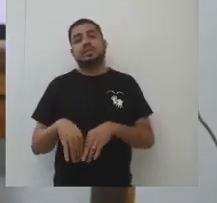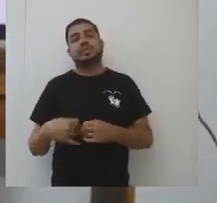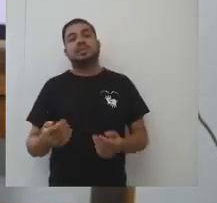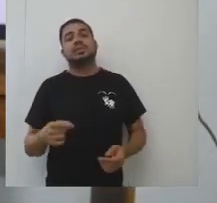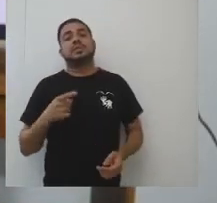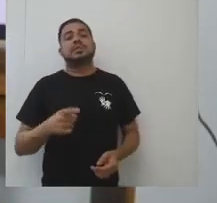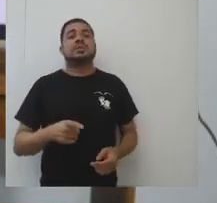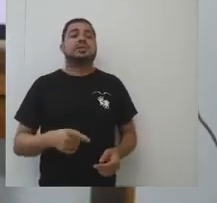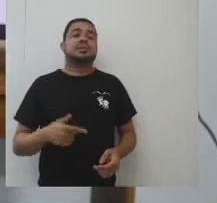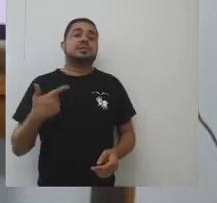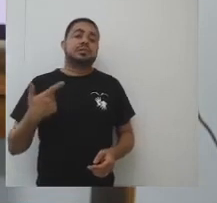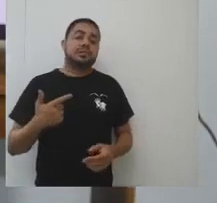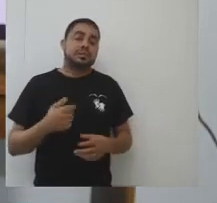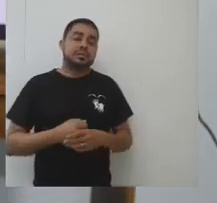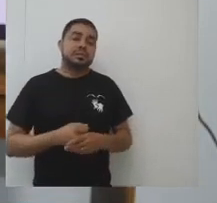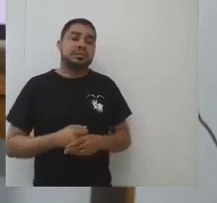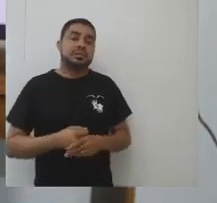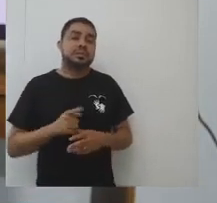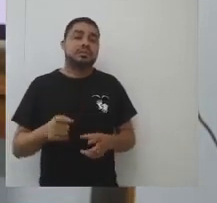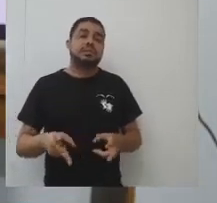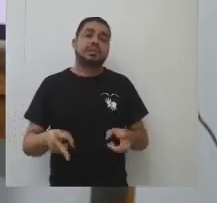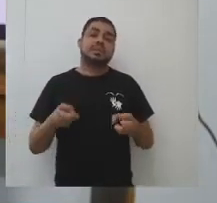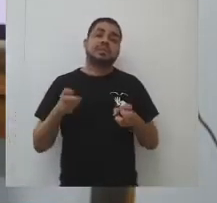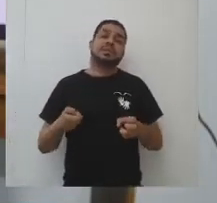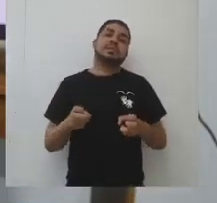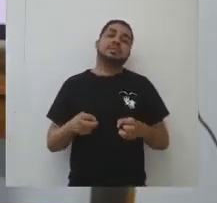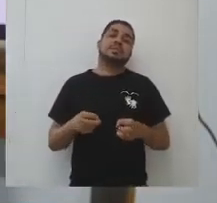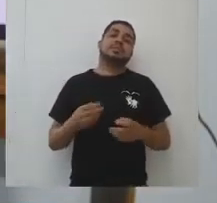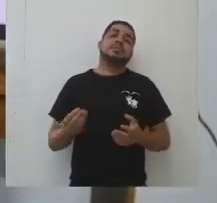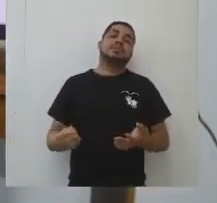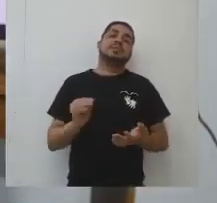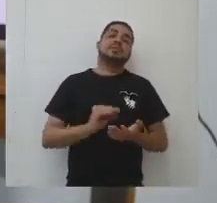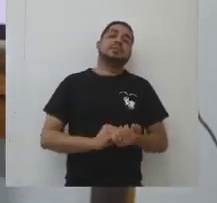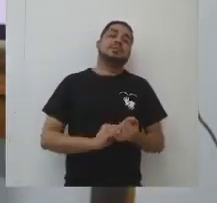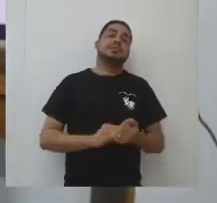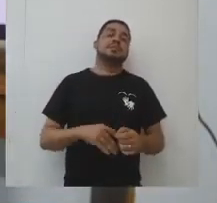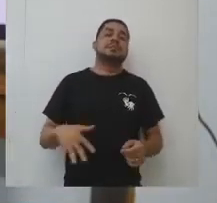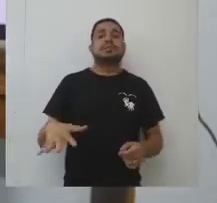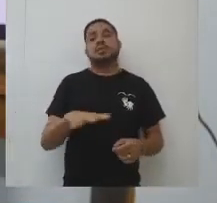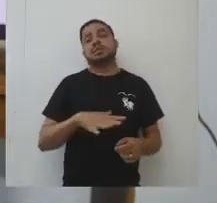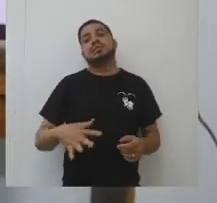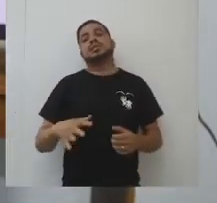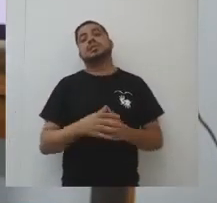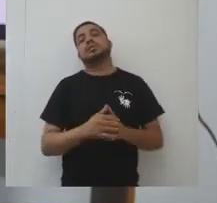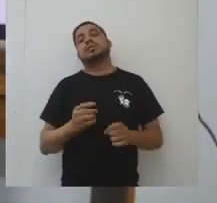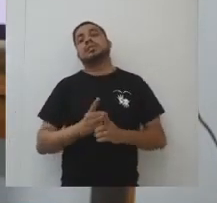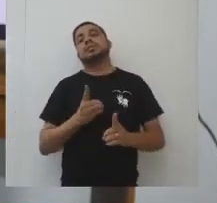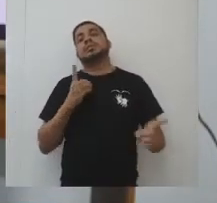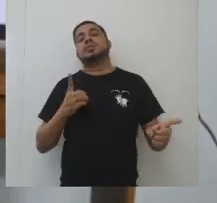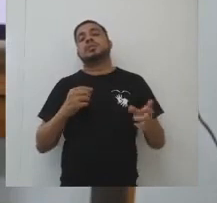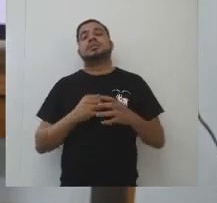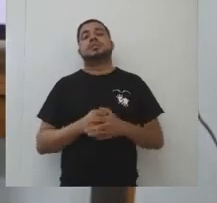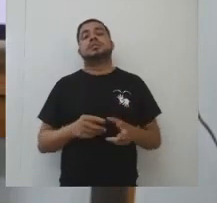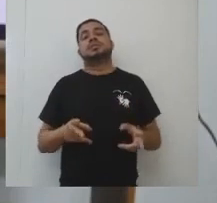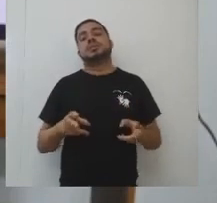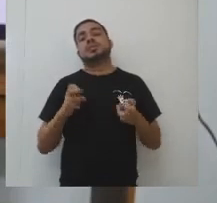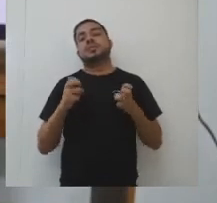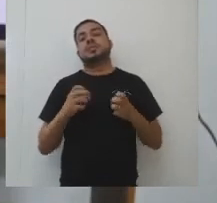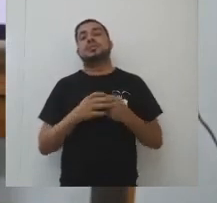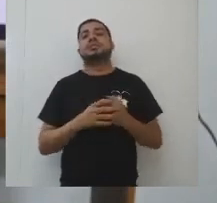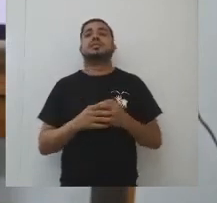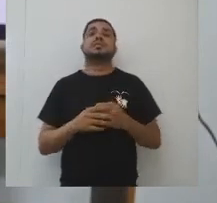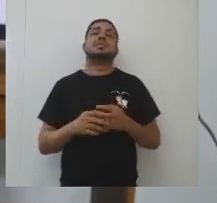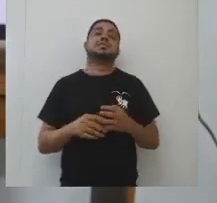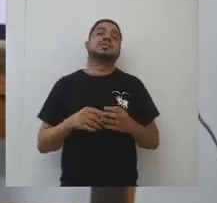esses dois experimentos, você percebe a aplicação do campo elétrico, a ação à distância. Percebe que a